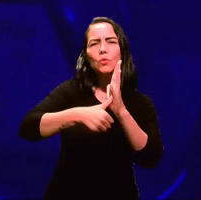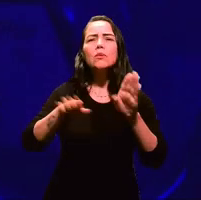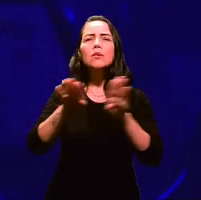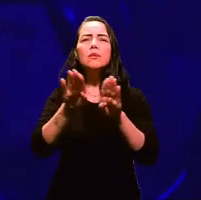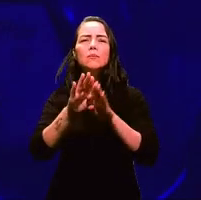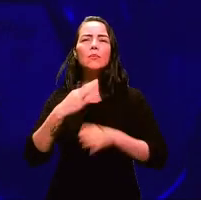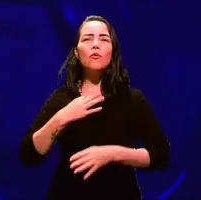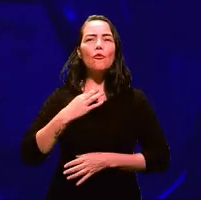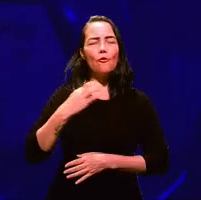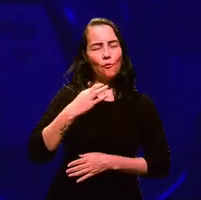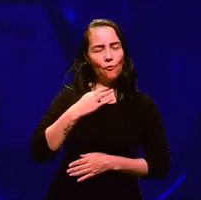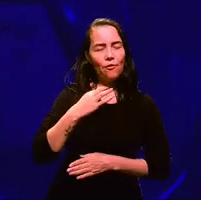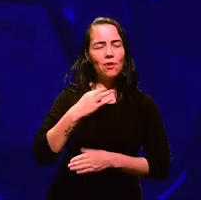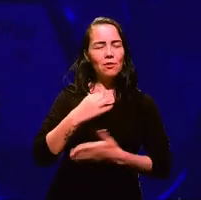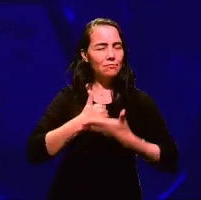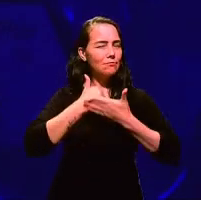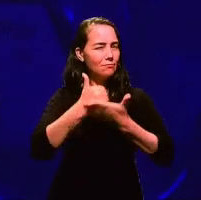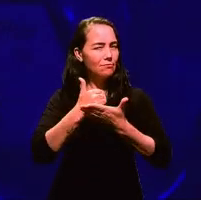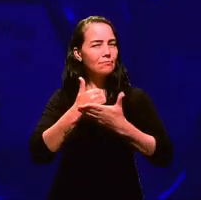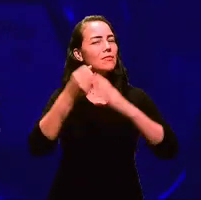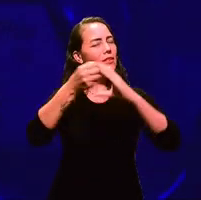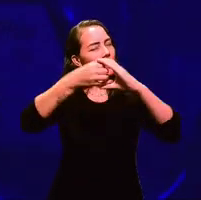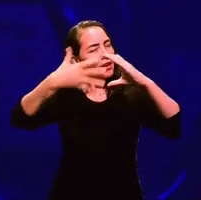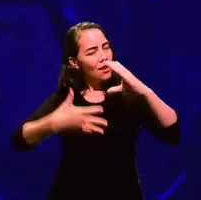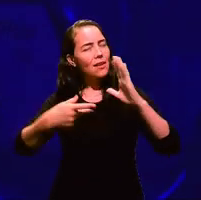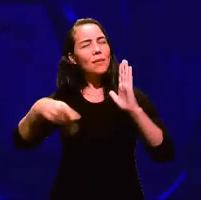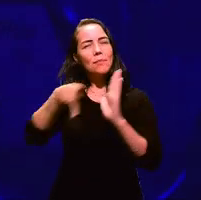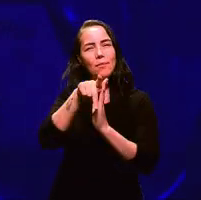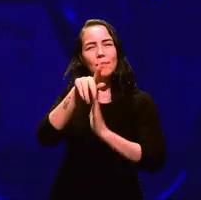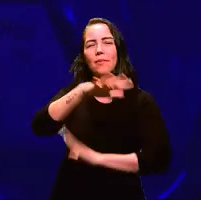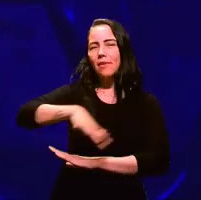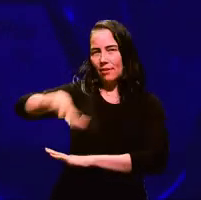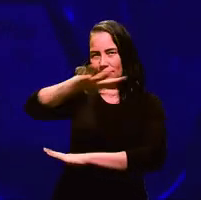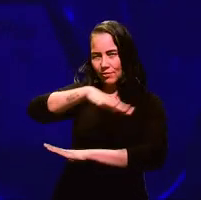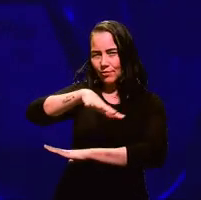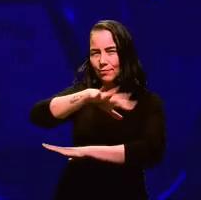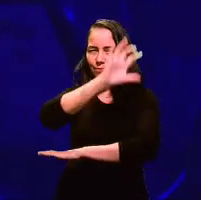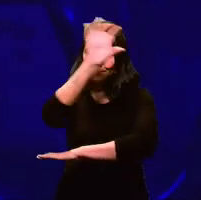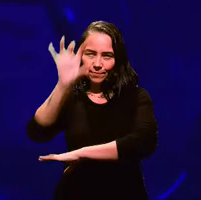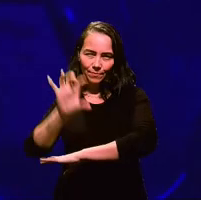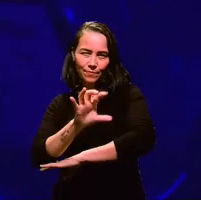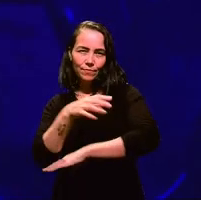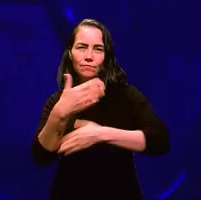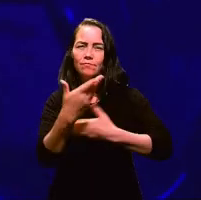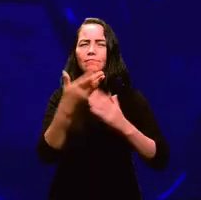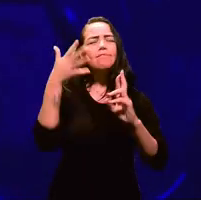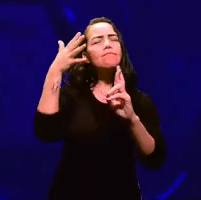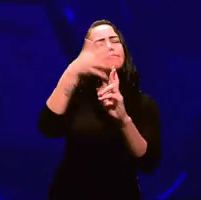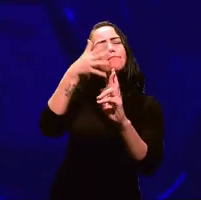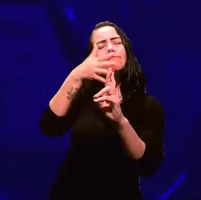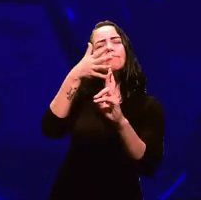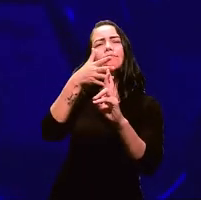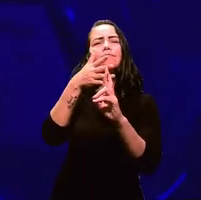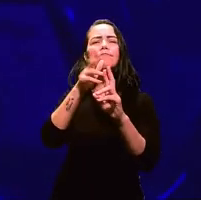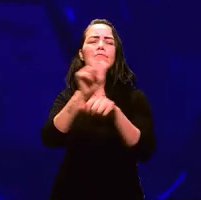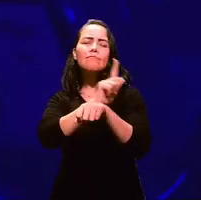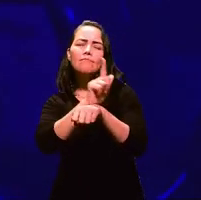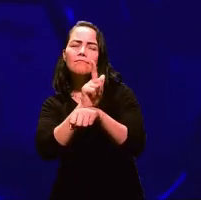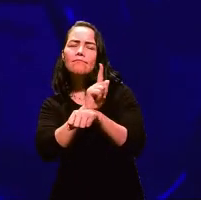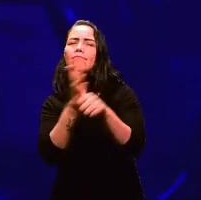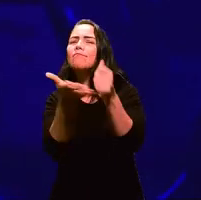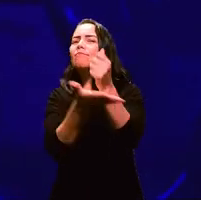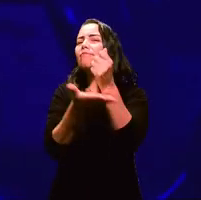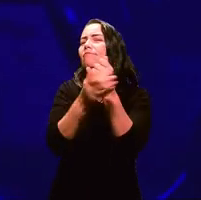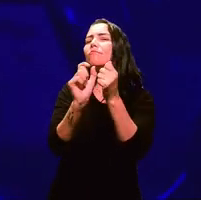características da nossa região. Com um modelo de gestão embasado nos princípios da governança corporativa,